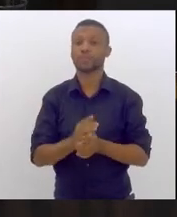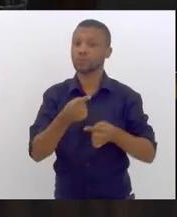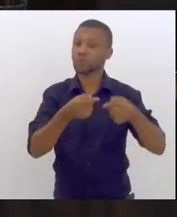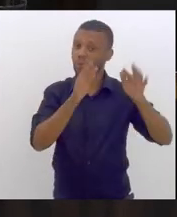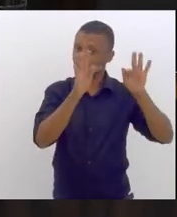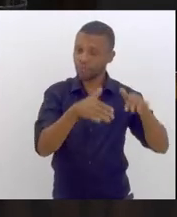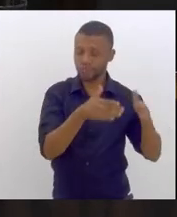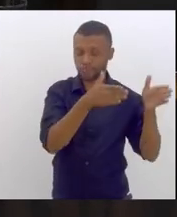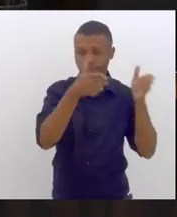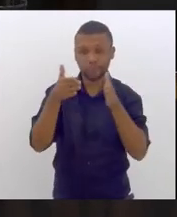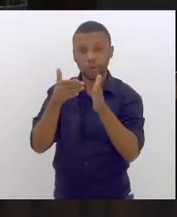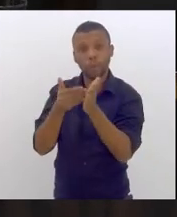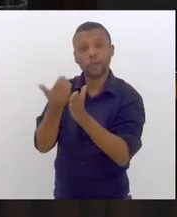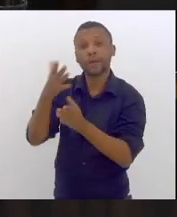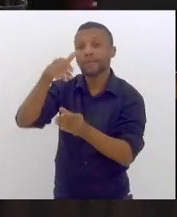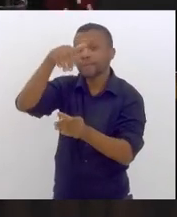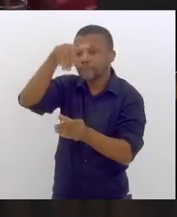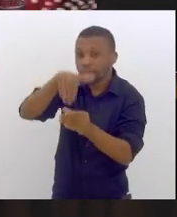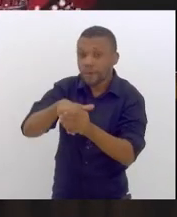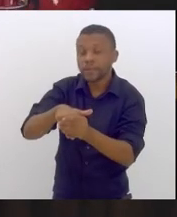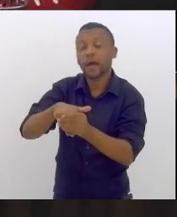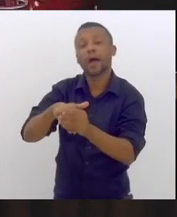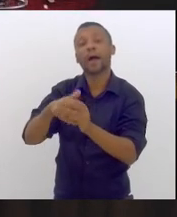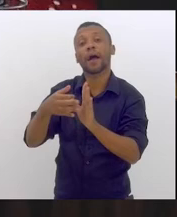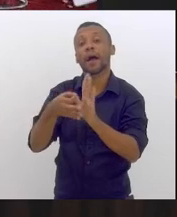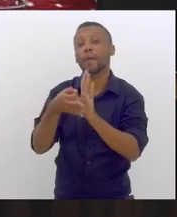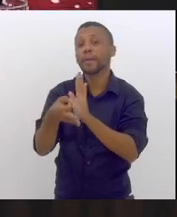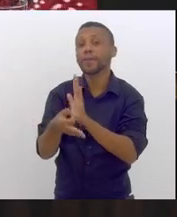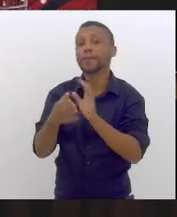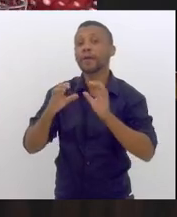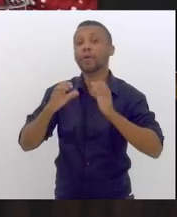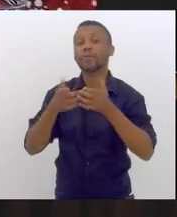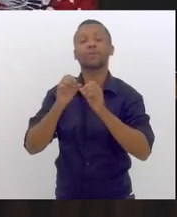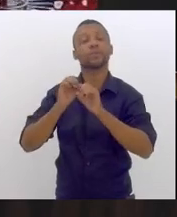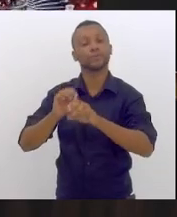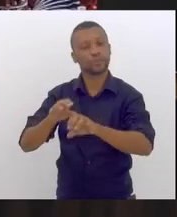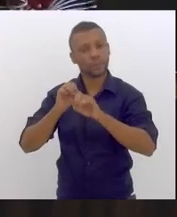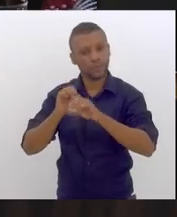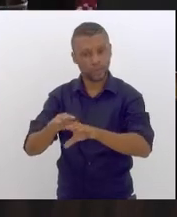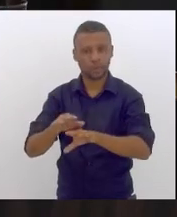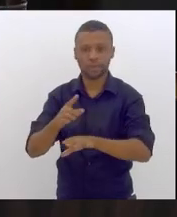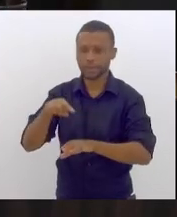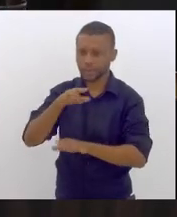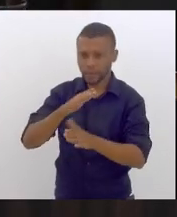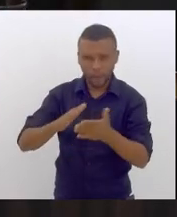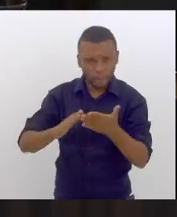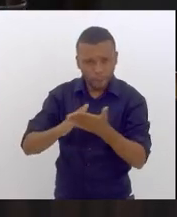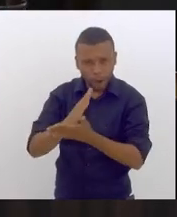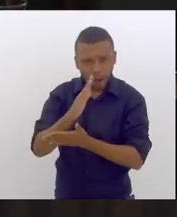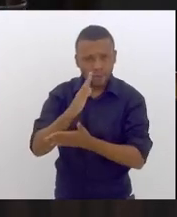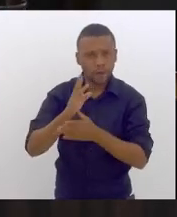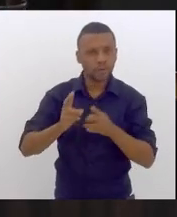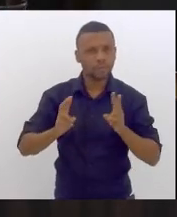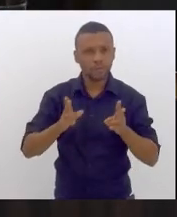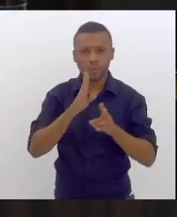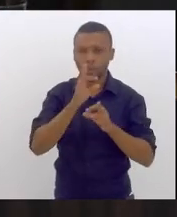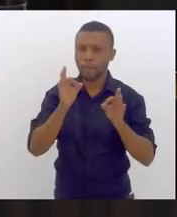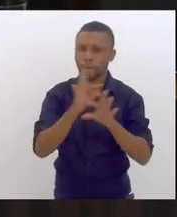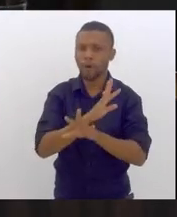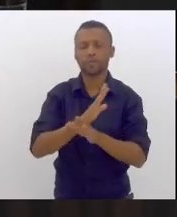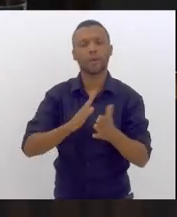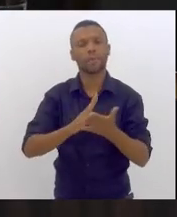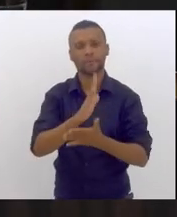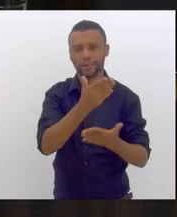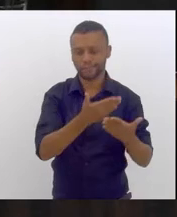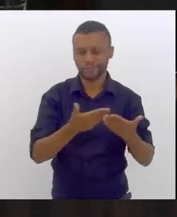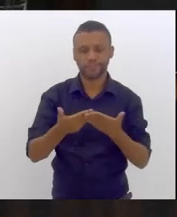em votação, as emendas da Comissão de Educação. Os senhores que aprovam permaneçam como estão. Aprovado.